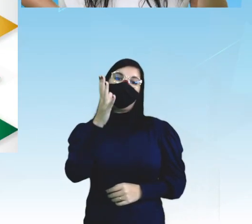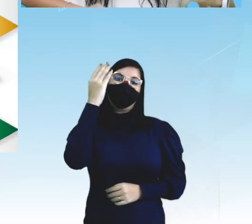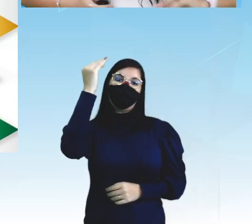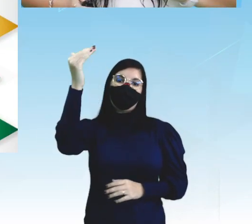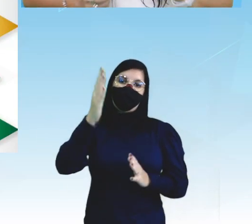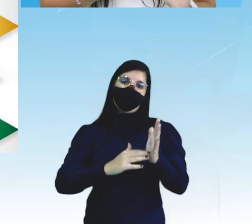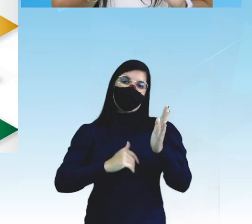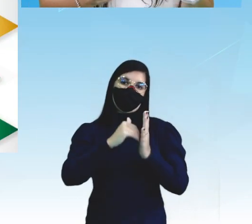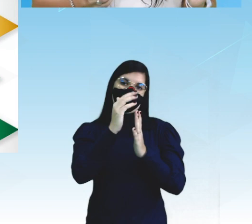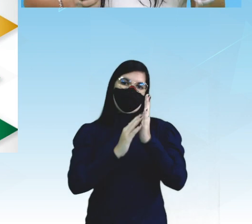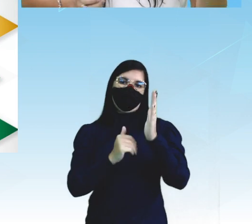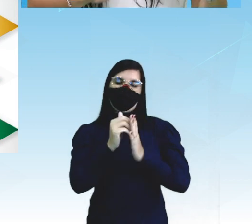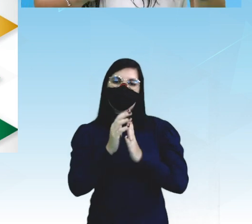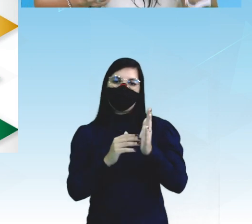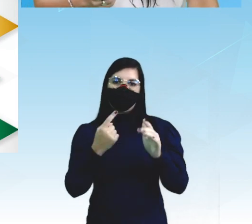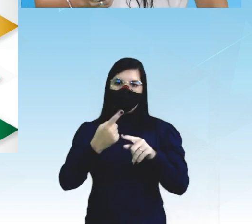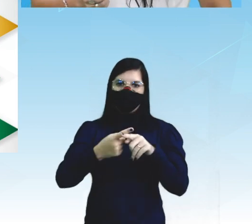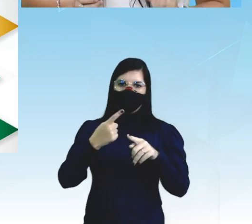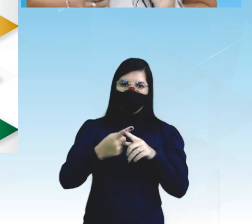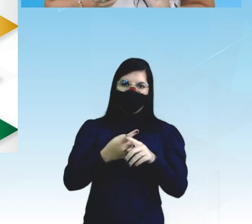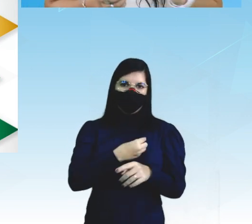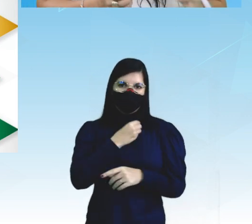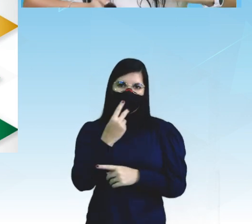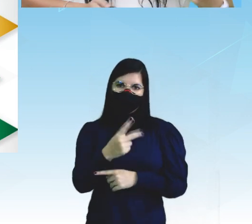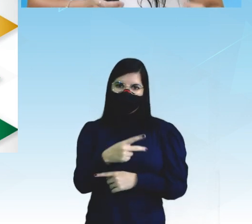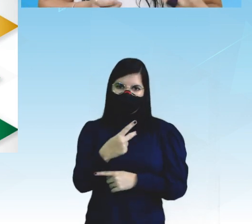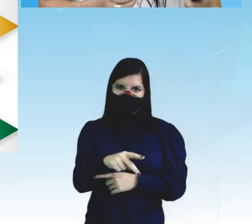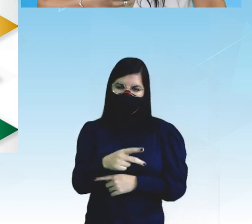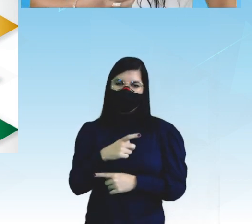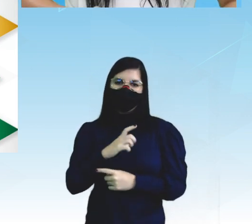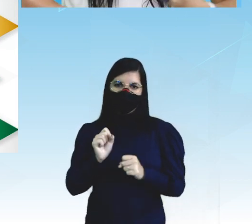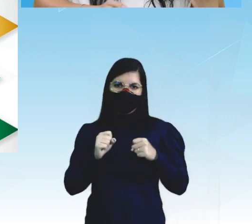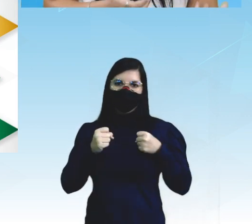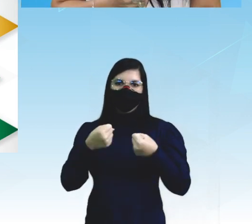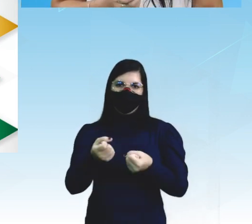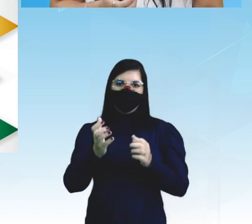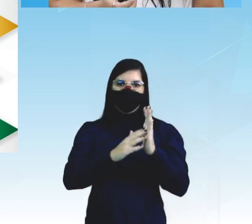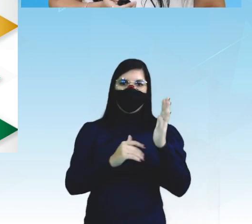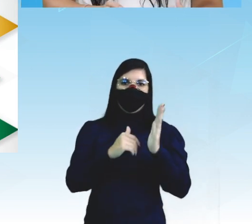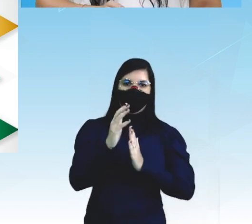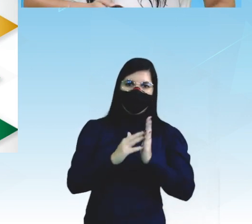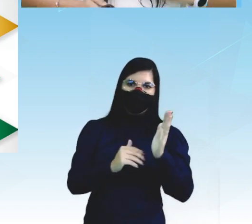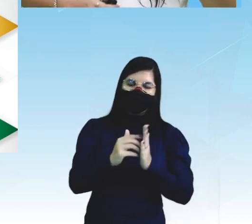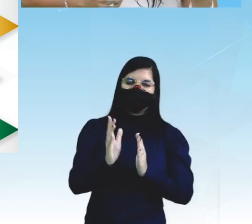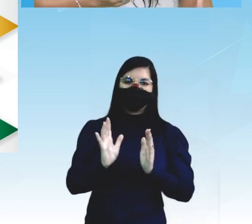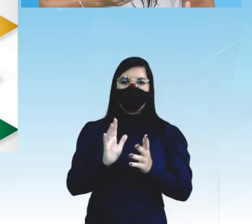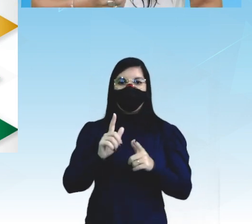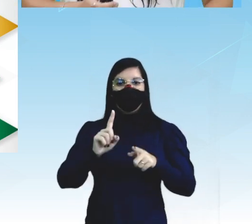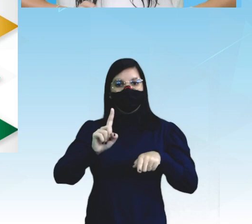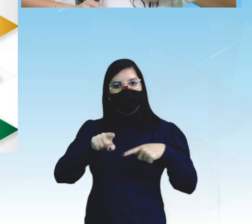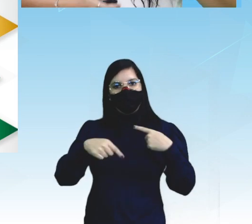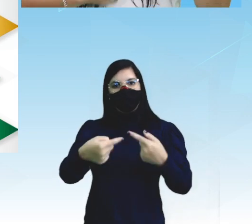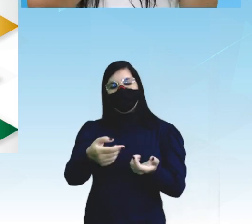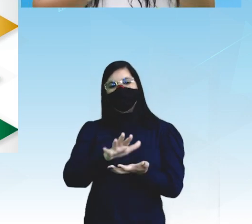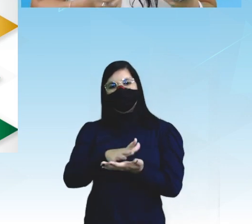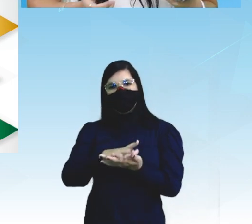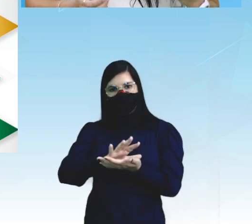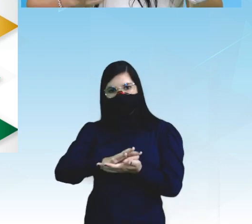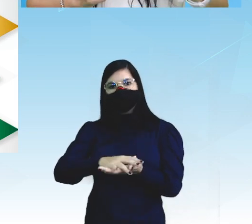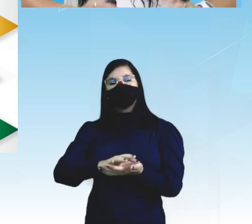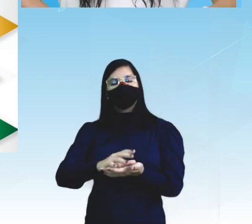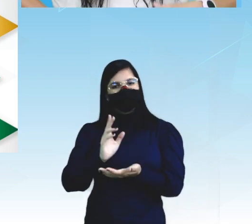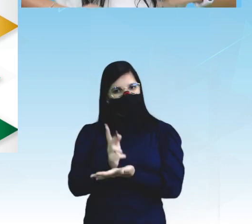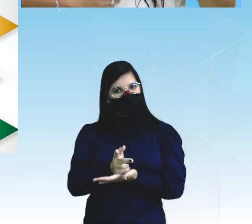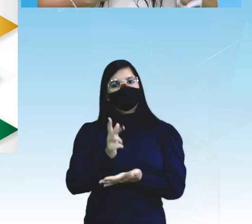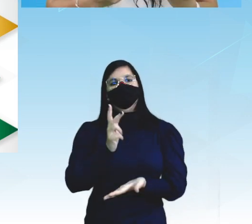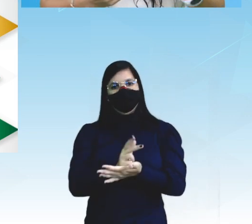ele, em determinado momento da vida dele, ele passou a se dedicar à pintura, né? Mas o samba esteve sempre presente,